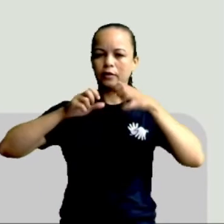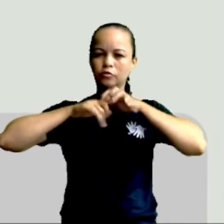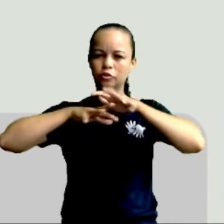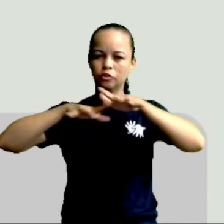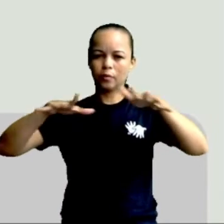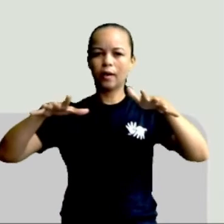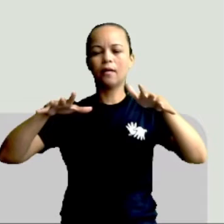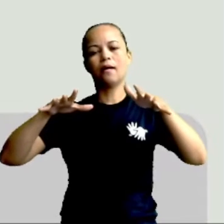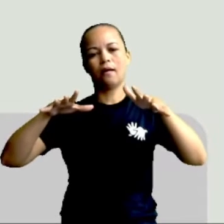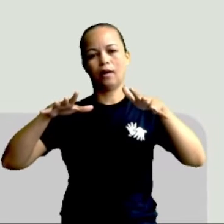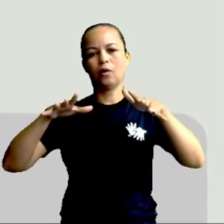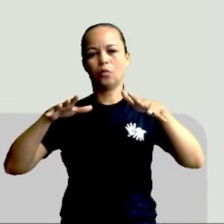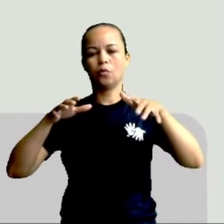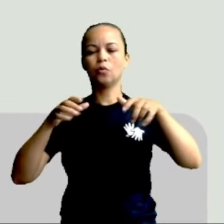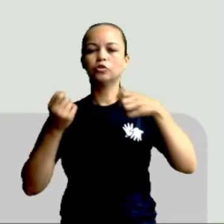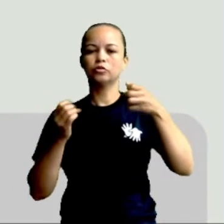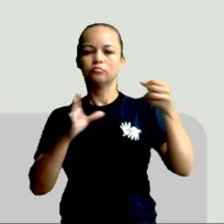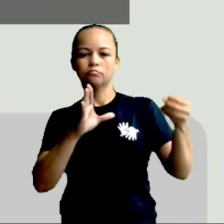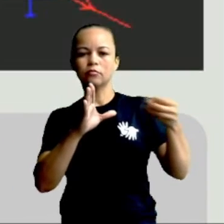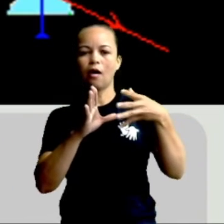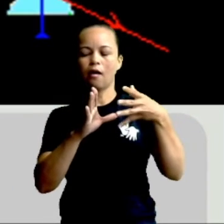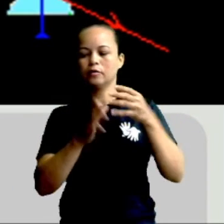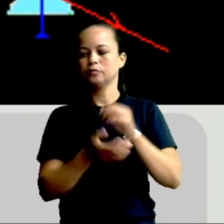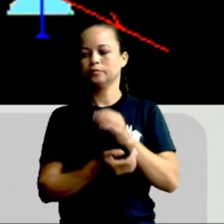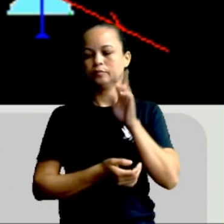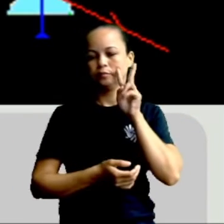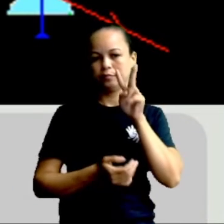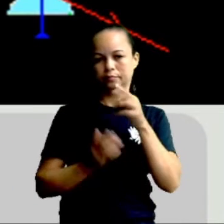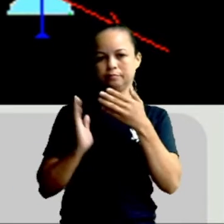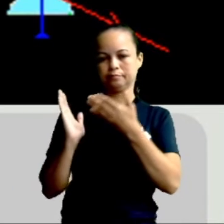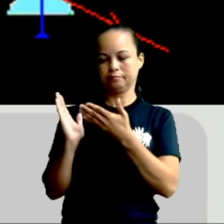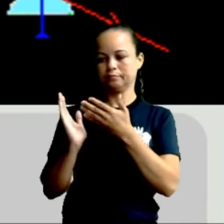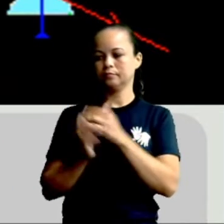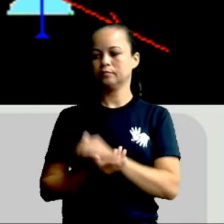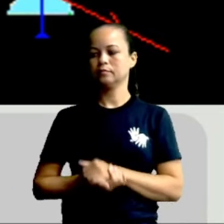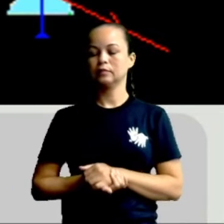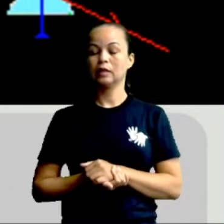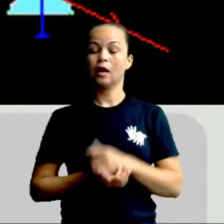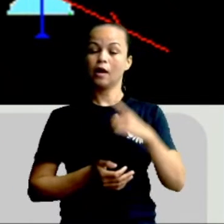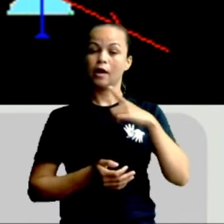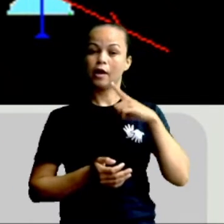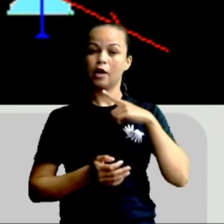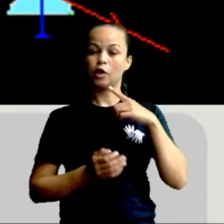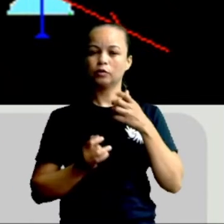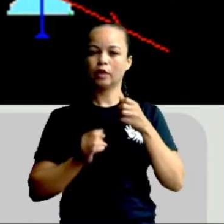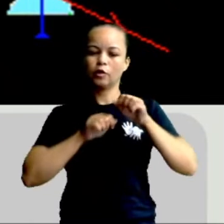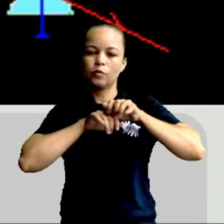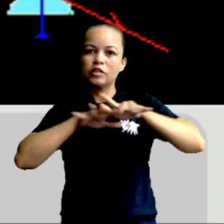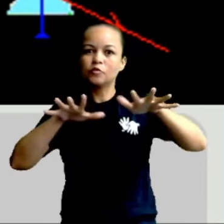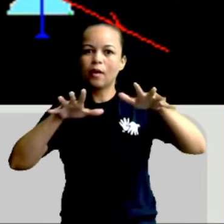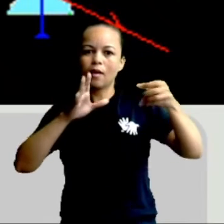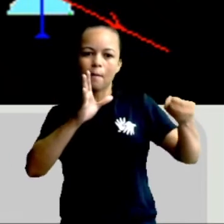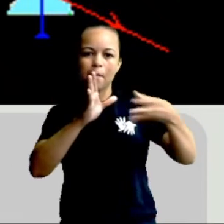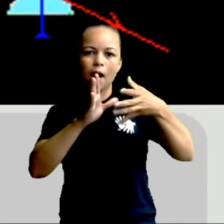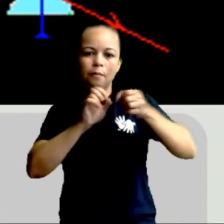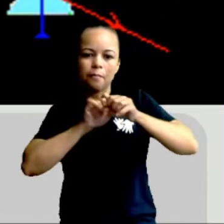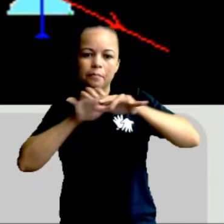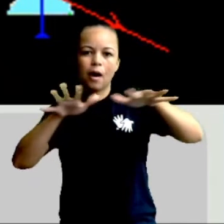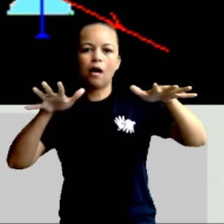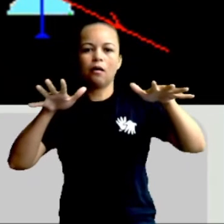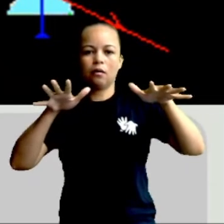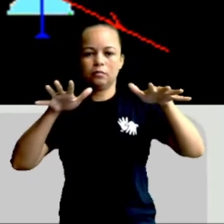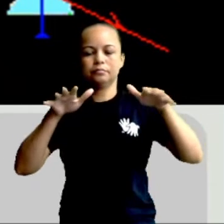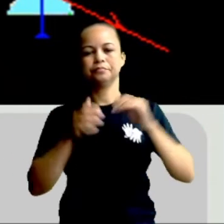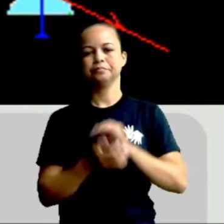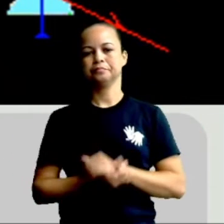luminosos. Eu tenho um exemplo aqui das lentes divergentes. Então, eu tenho um raio luminoso, a tendência dele é espalhar,